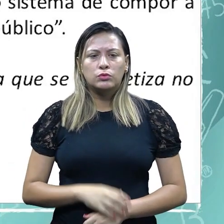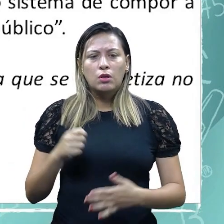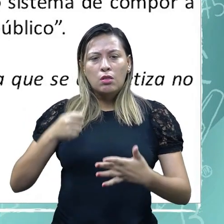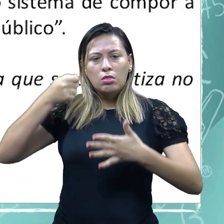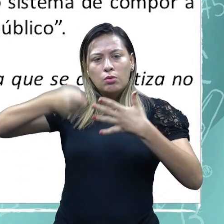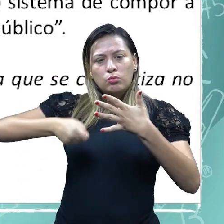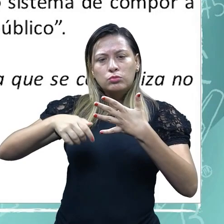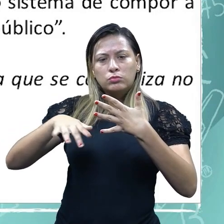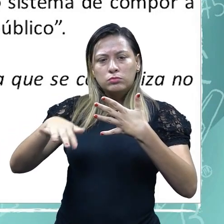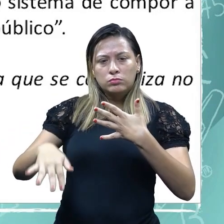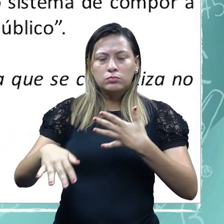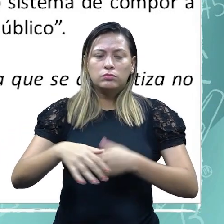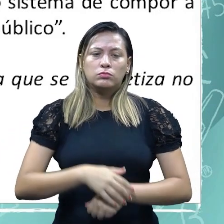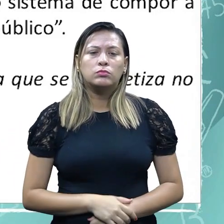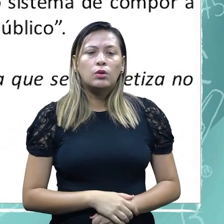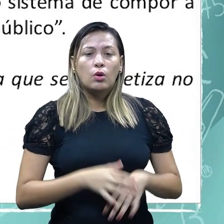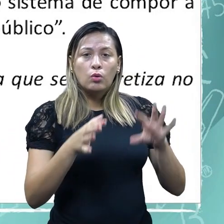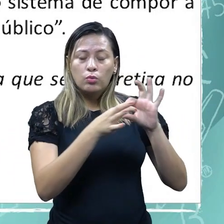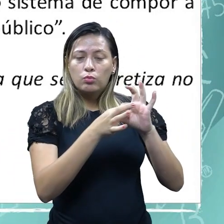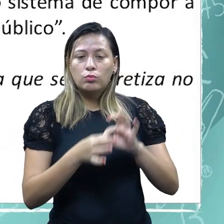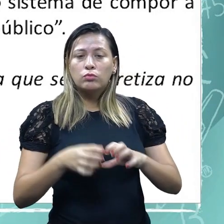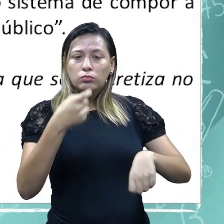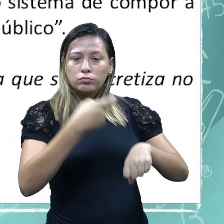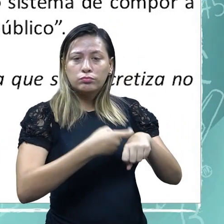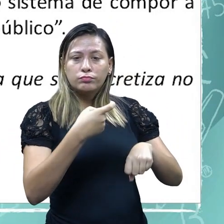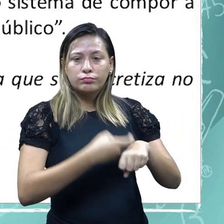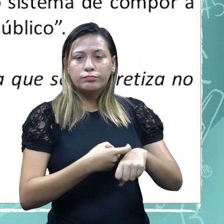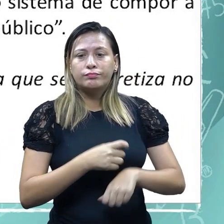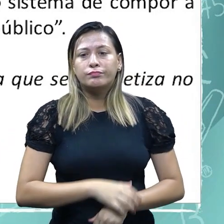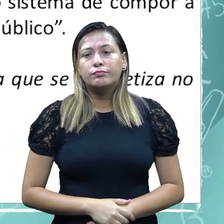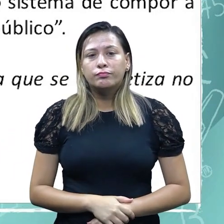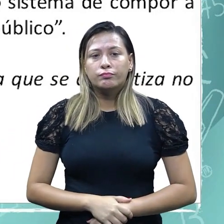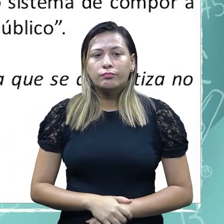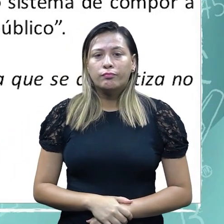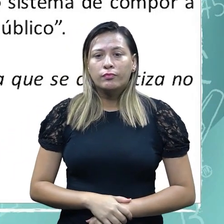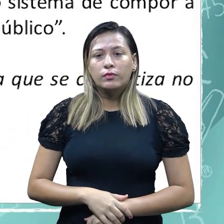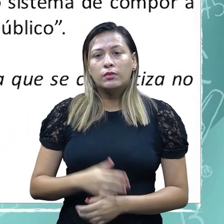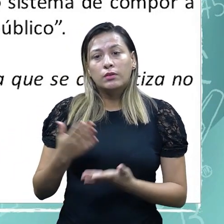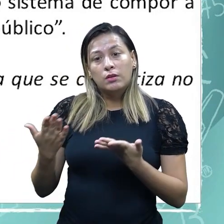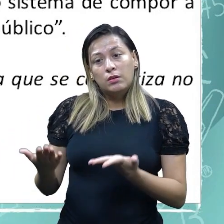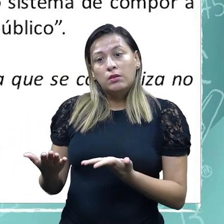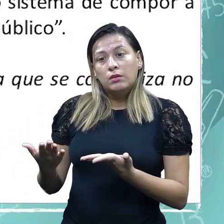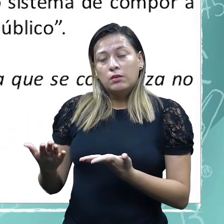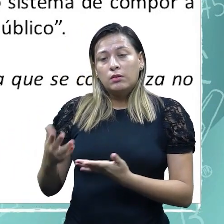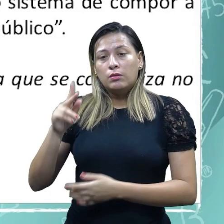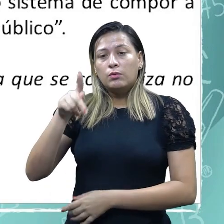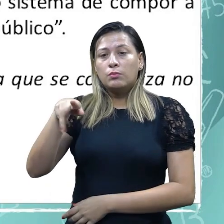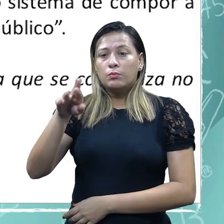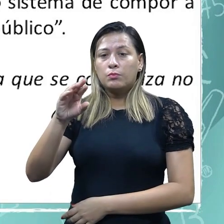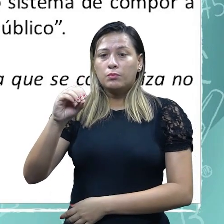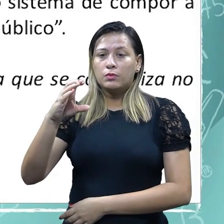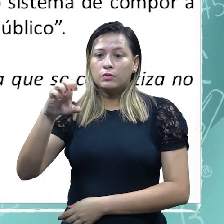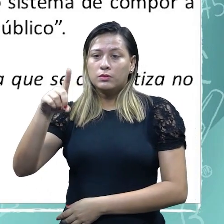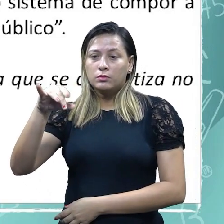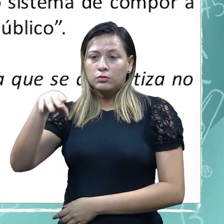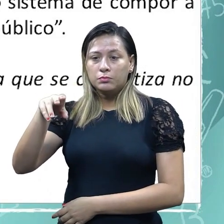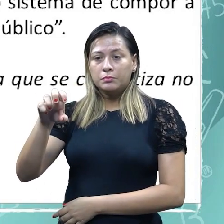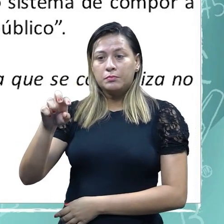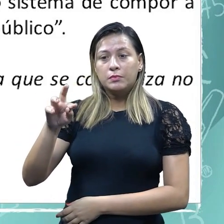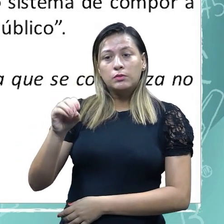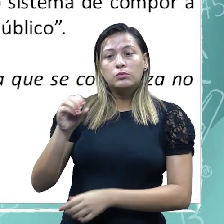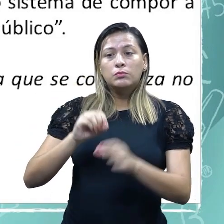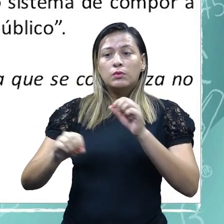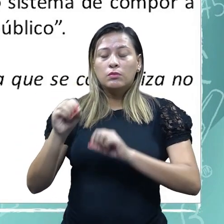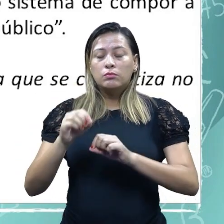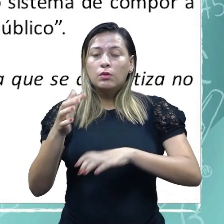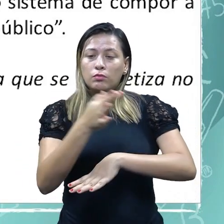caso concreto, tá? Enquanto que a noção de procedimento, ela é mais formal. O que ela significa?